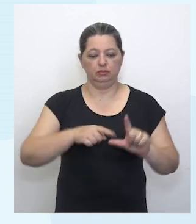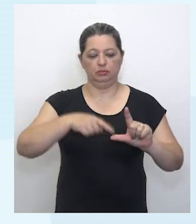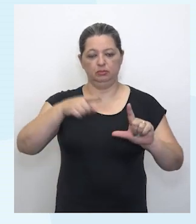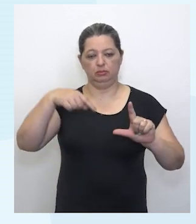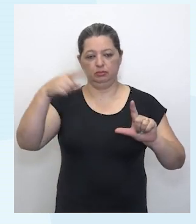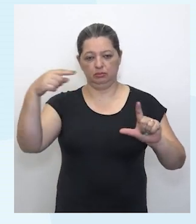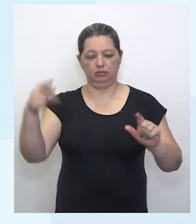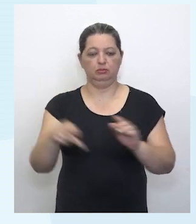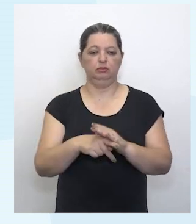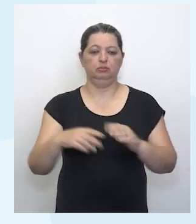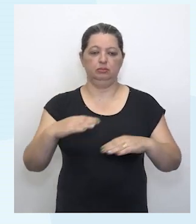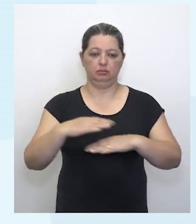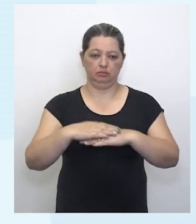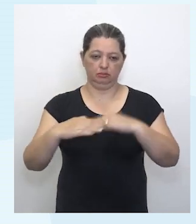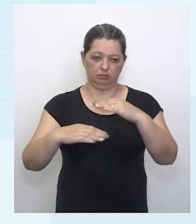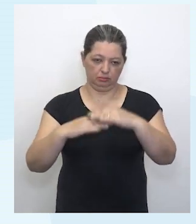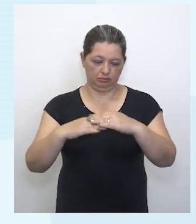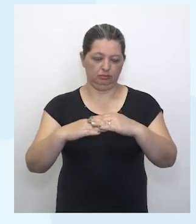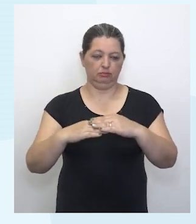e coluna.